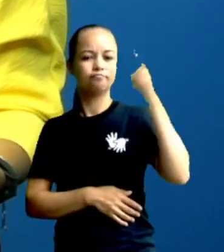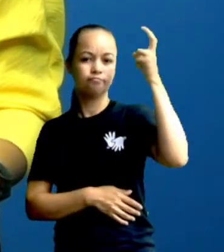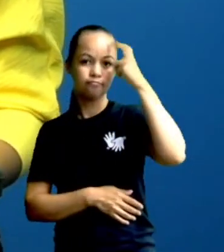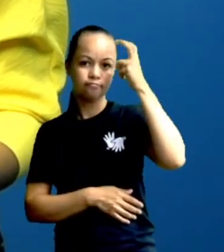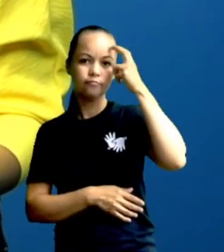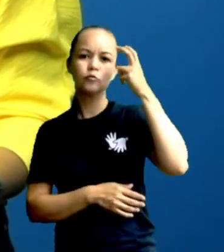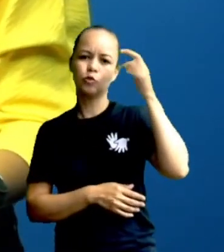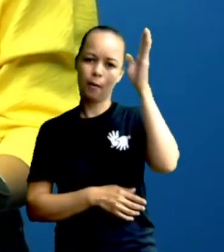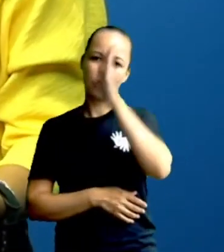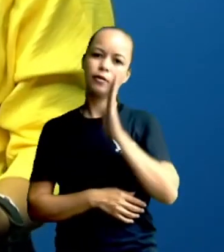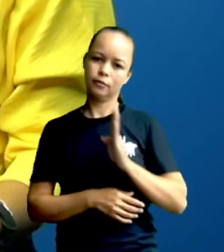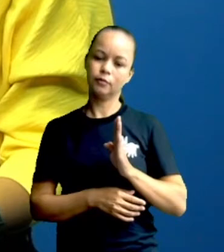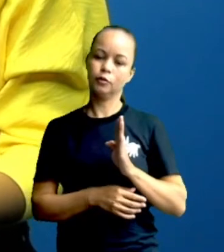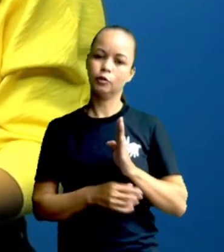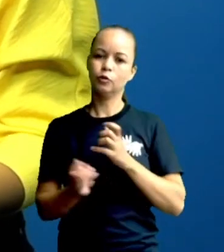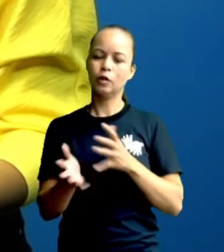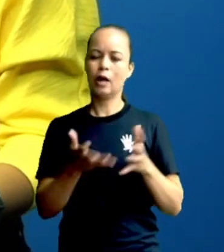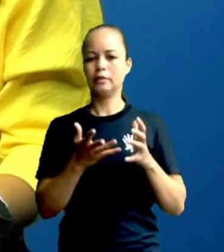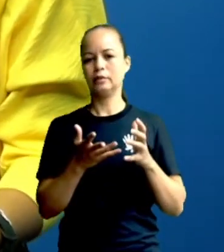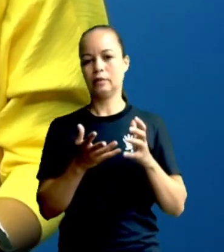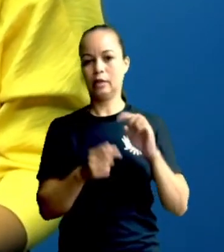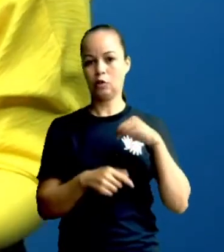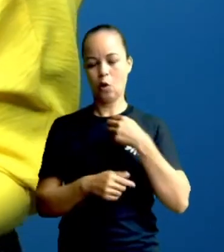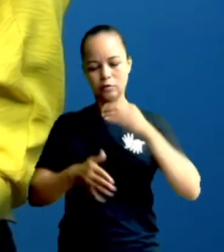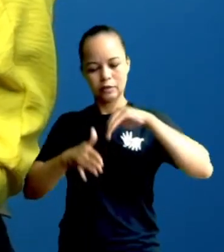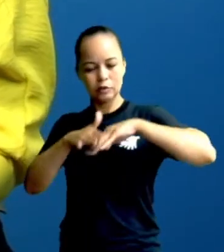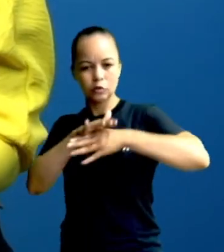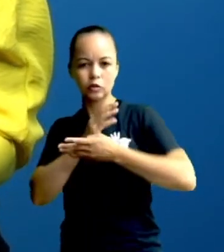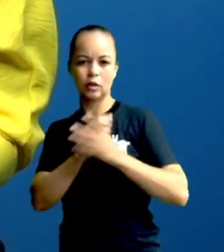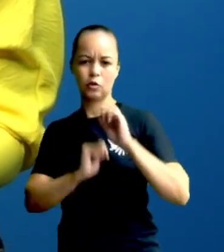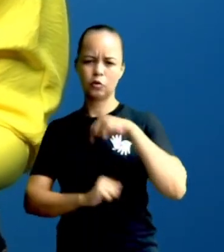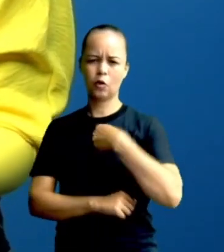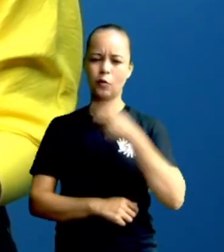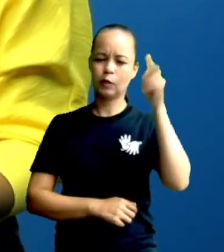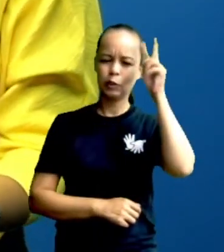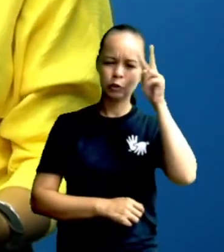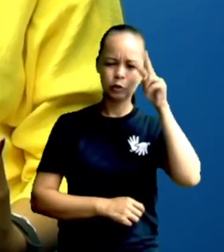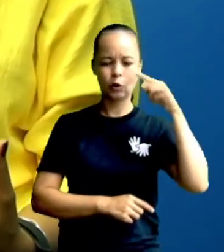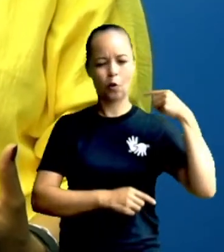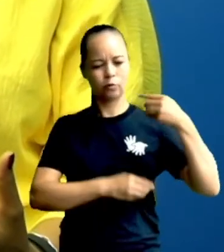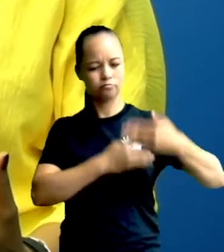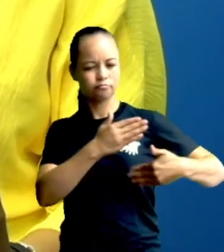brasileira, certo? Da nossa tradição, da nossa história.